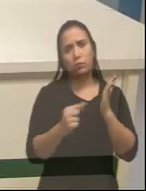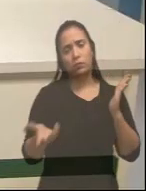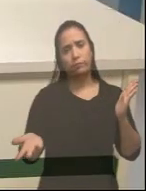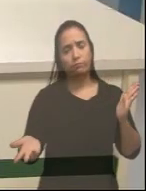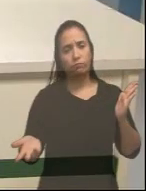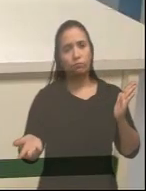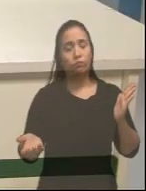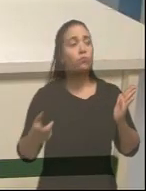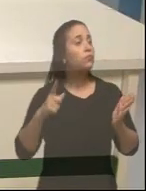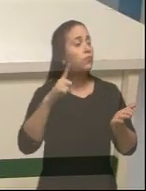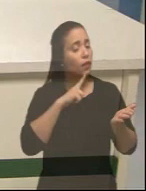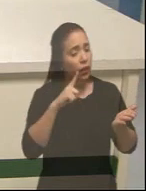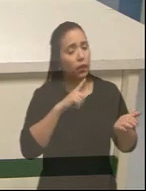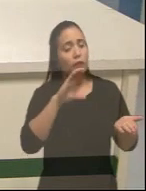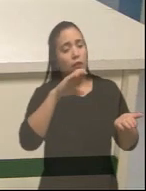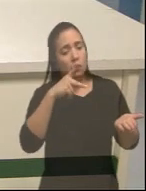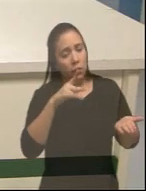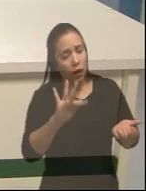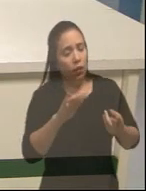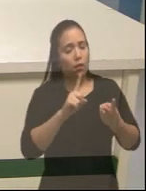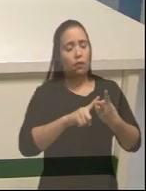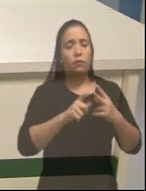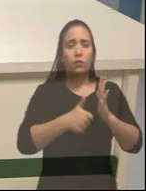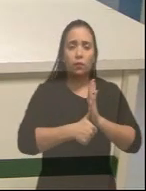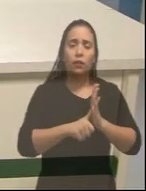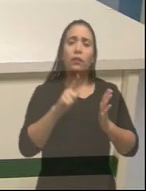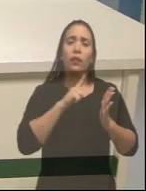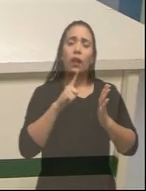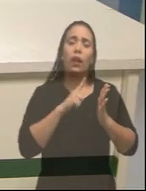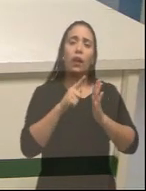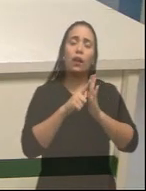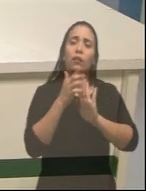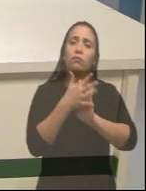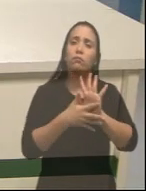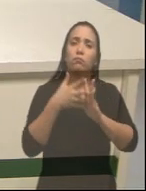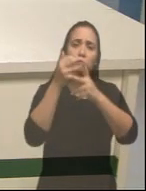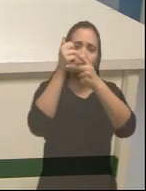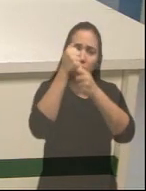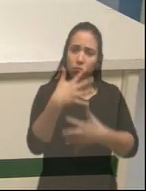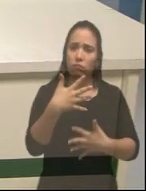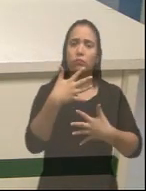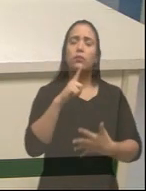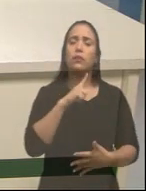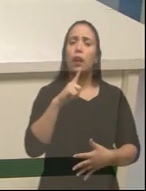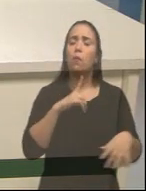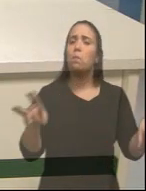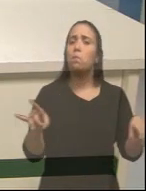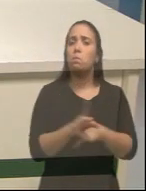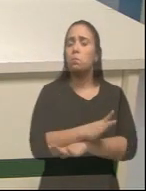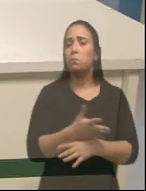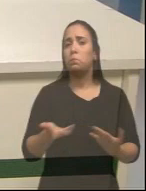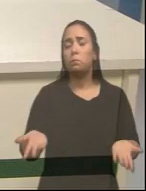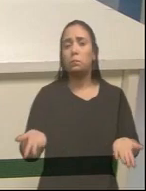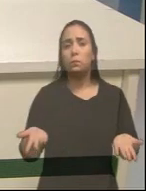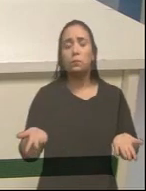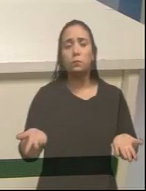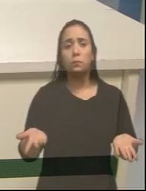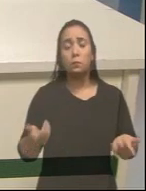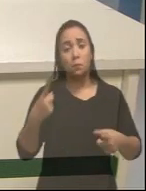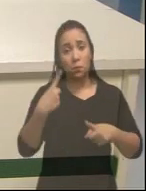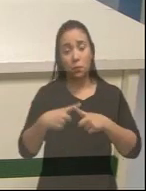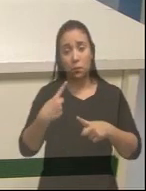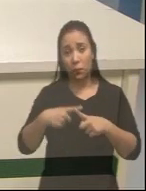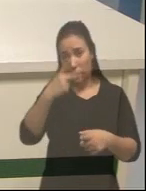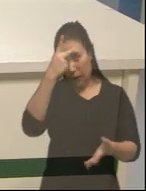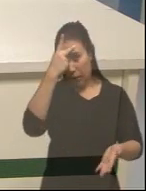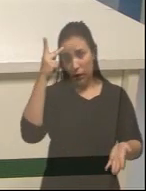Luiz, ele tinha o CPF, tinha o número tinha tudo lá. Tudo, tinha. Luiz, mas isso... É isso que está me chamando essa estranheza. A pessoa, o cidadão, a pessoa que está